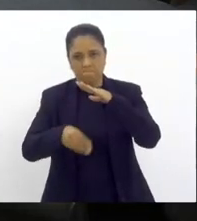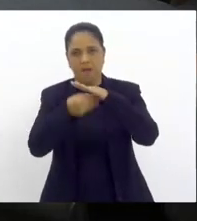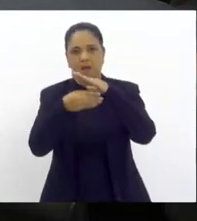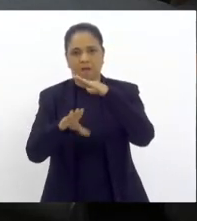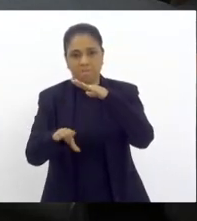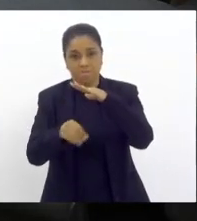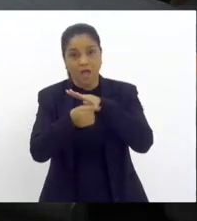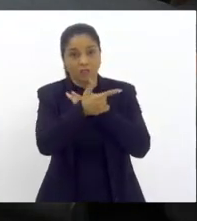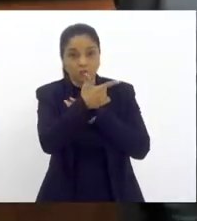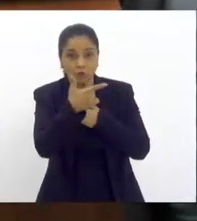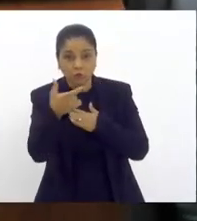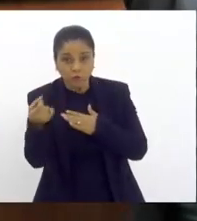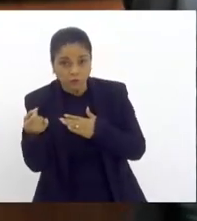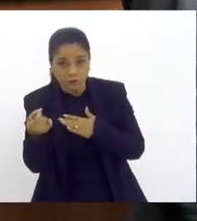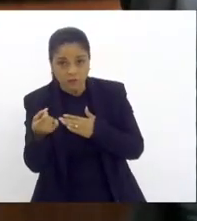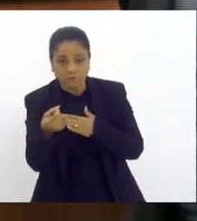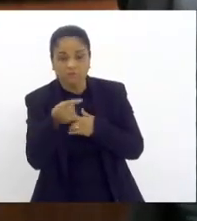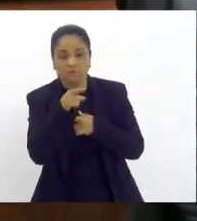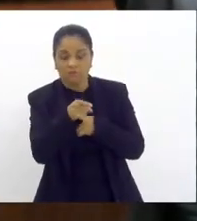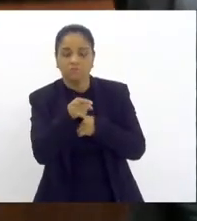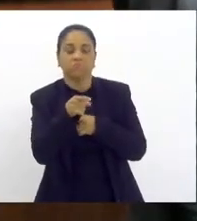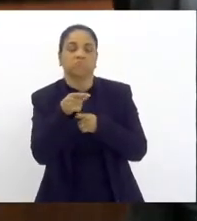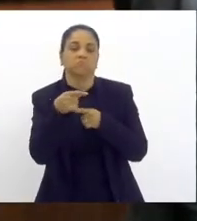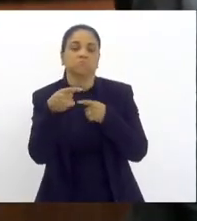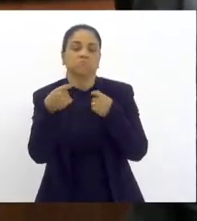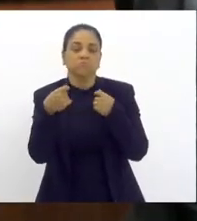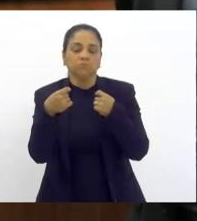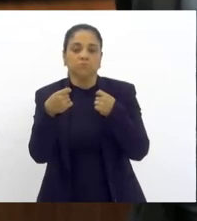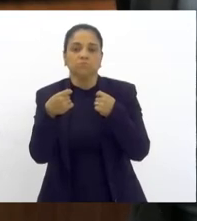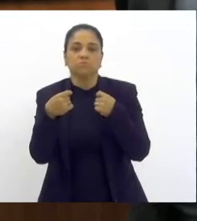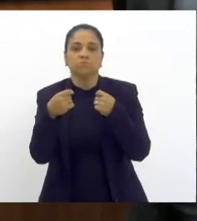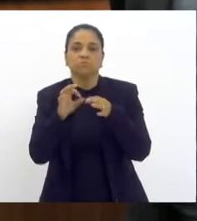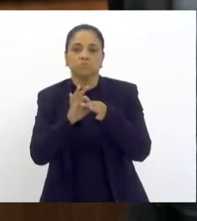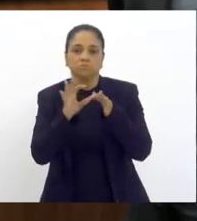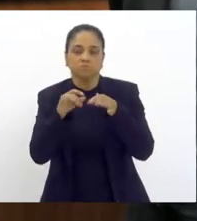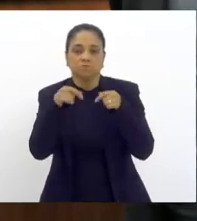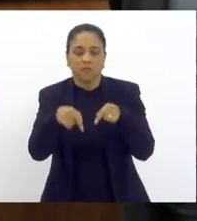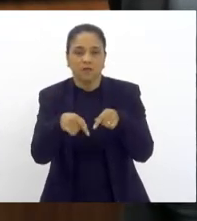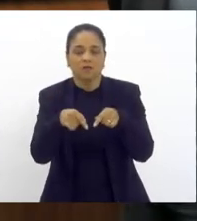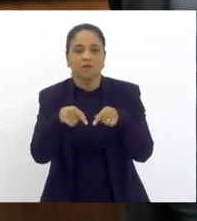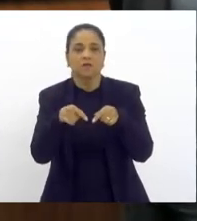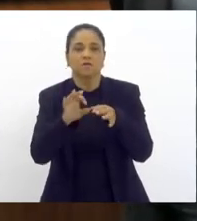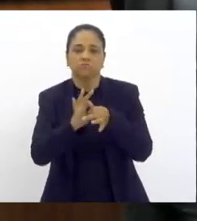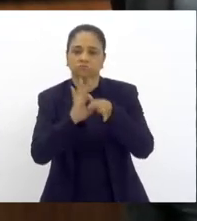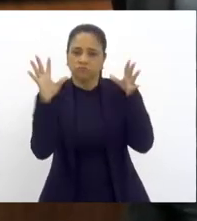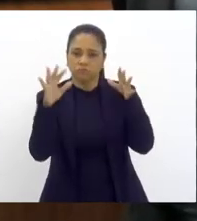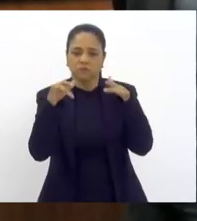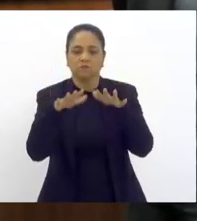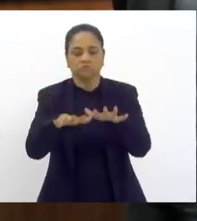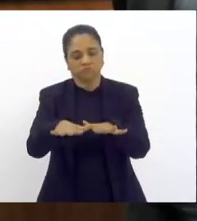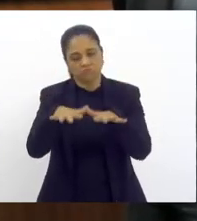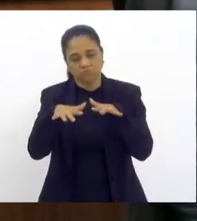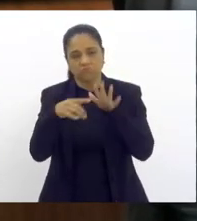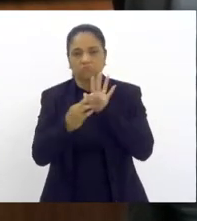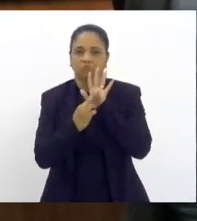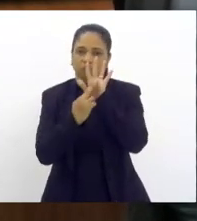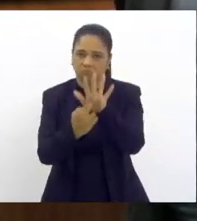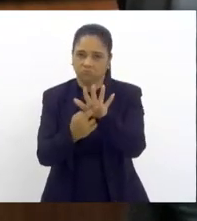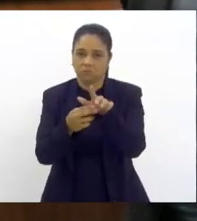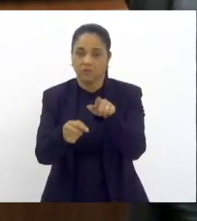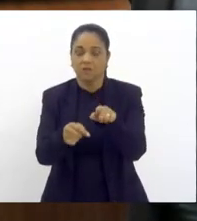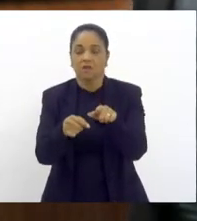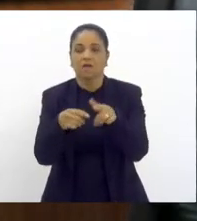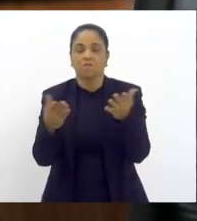Vossa Excelência permitir na sua presidência a discussão, mostrando a democracia aqui no plenário. Por óbvio,